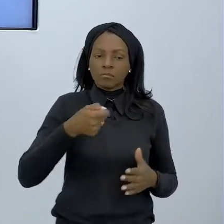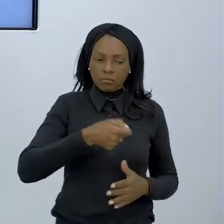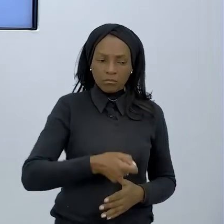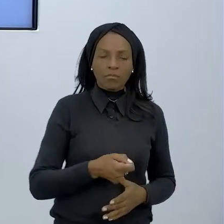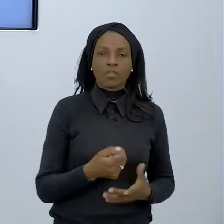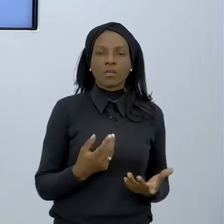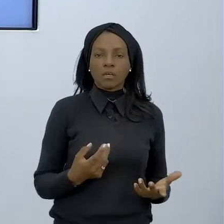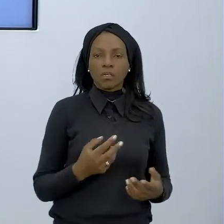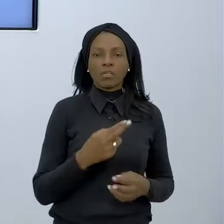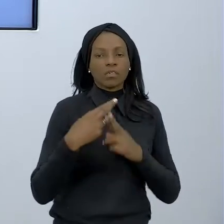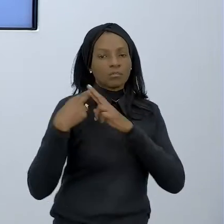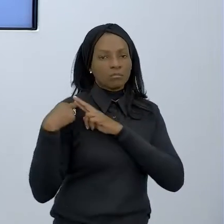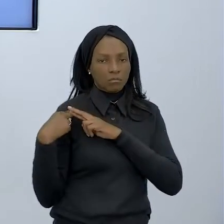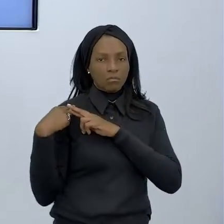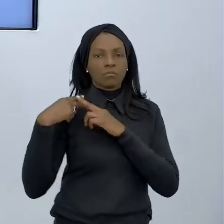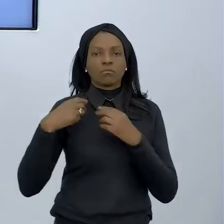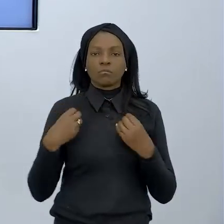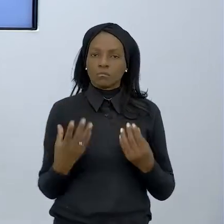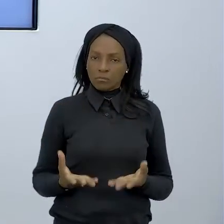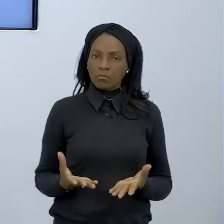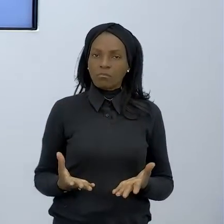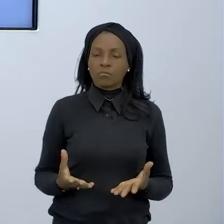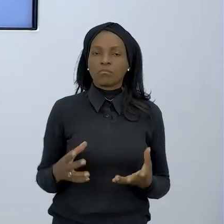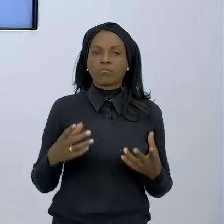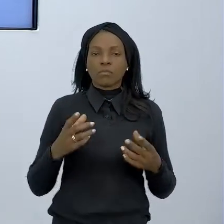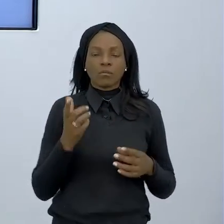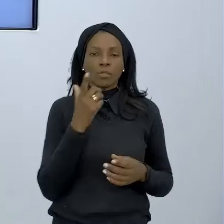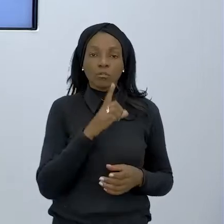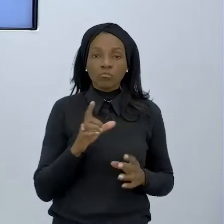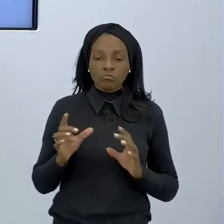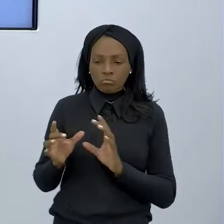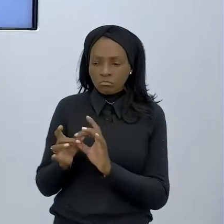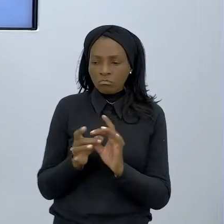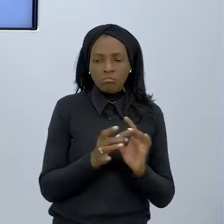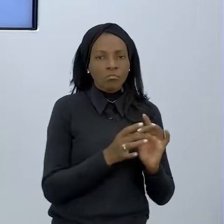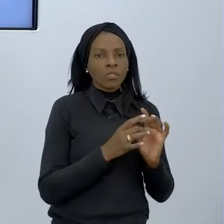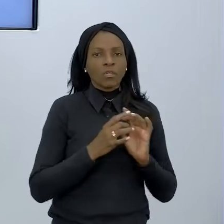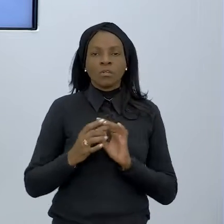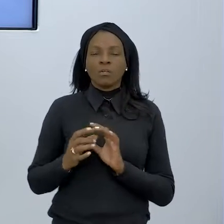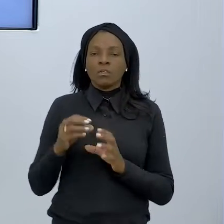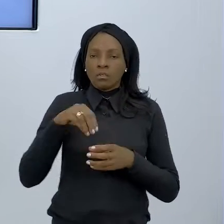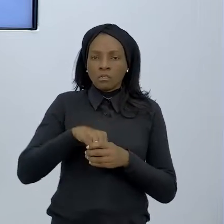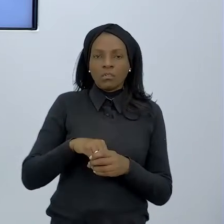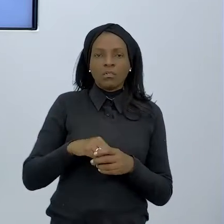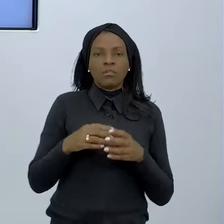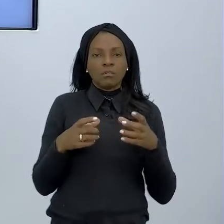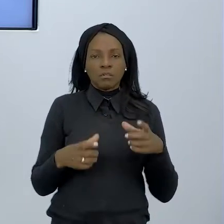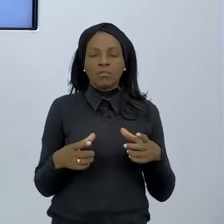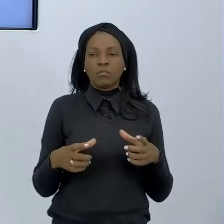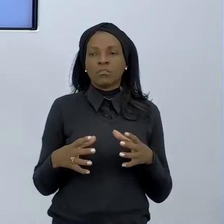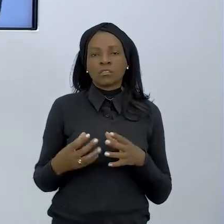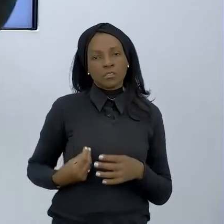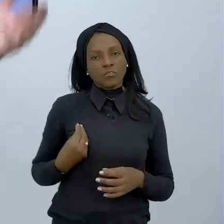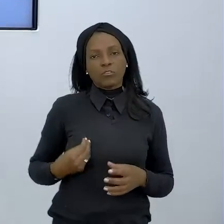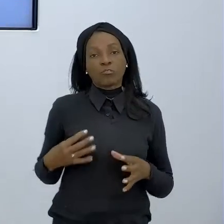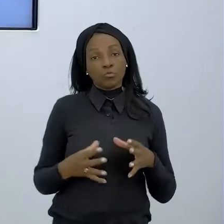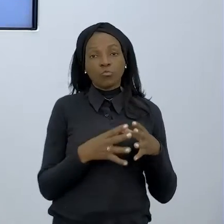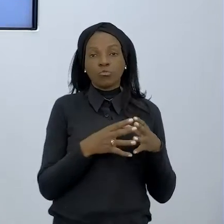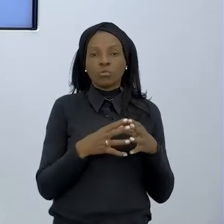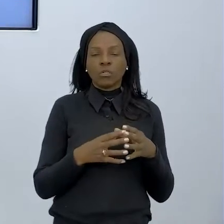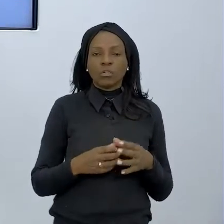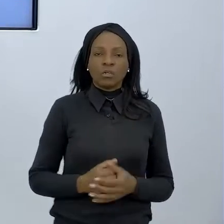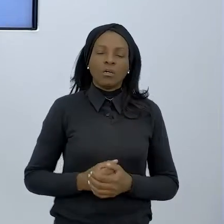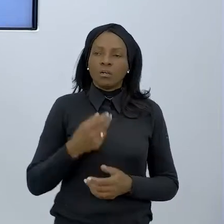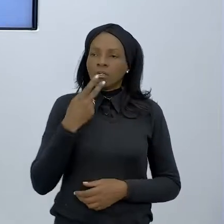pela responsabilidade do bem comum em esfera coletiva. Quando a gente fala